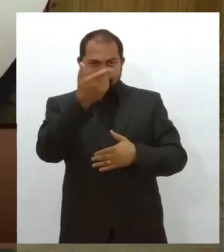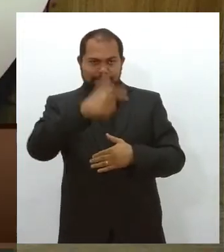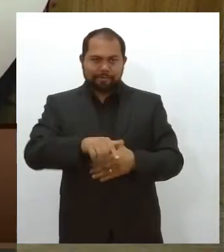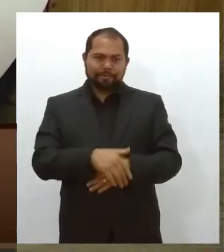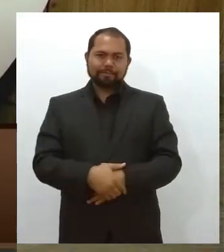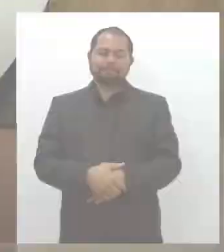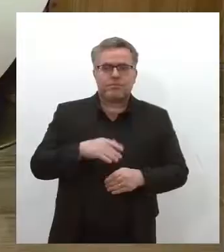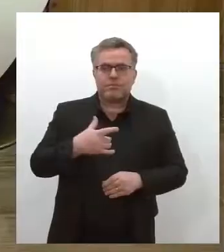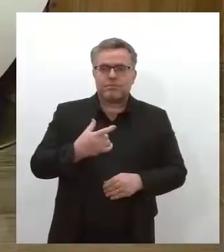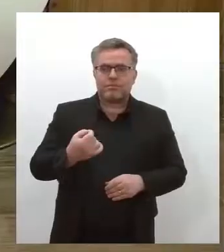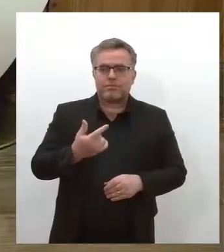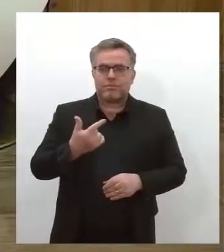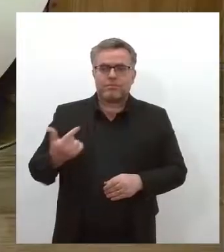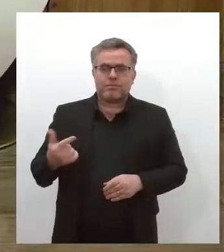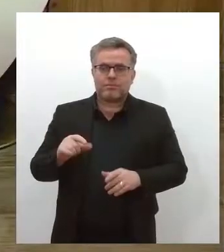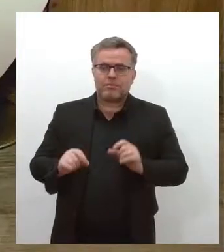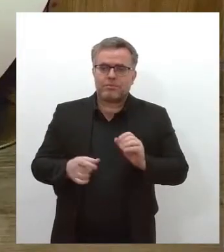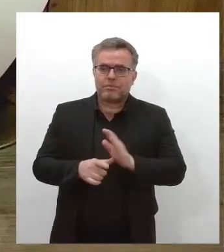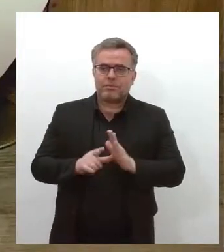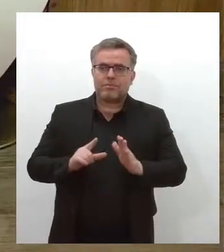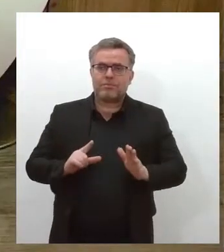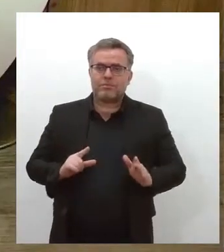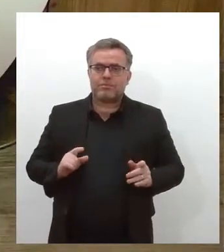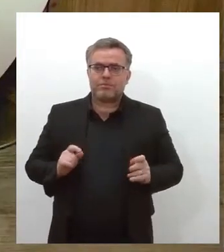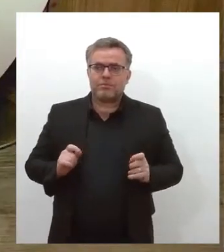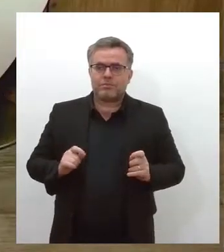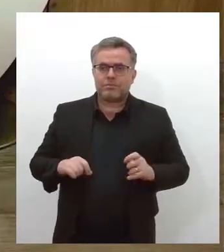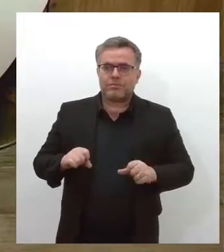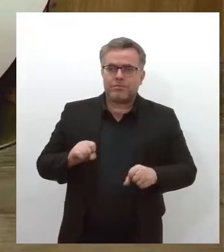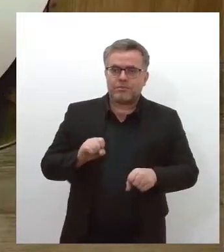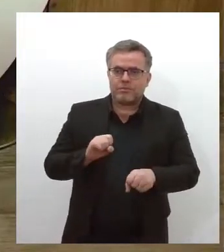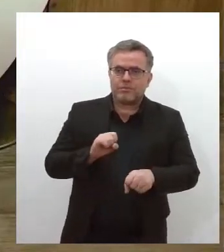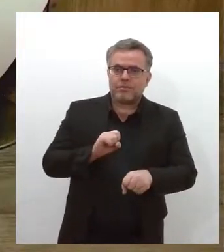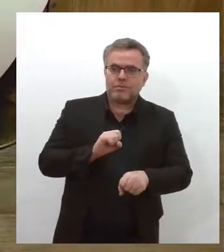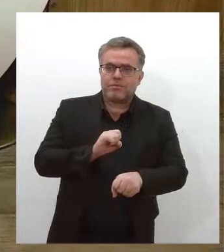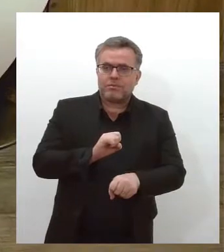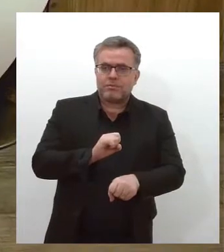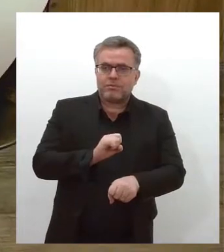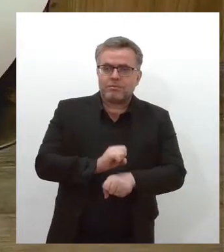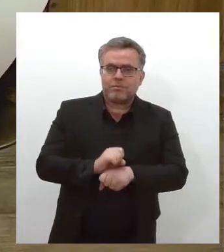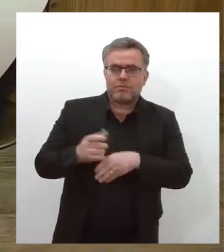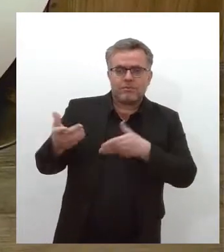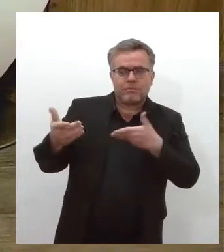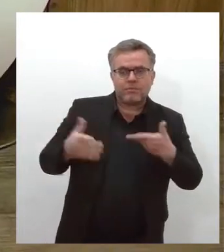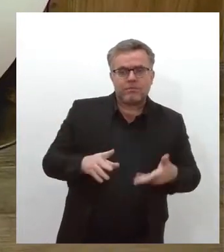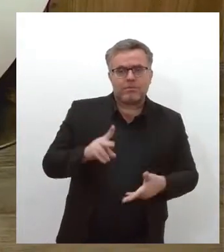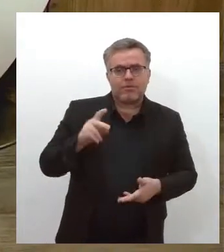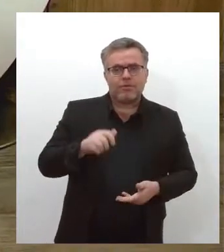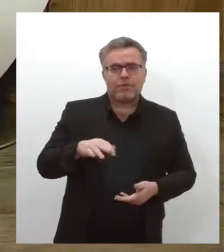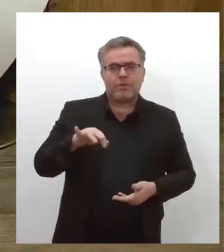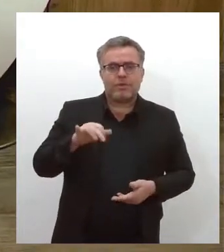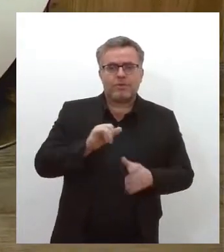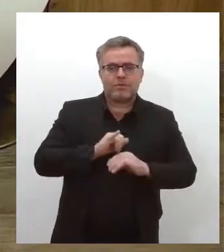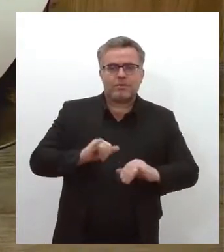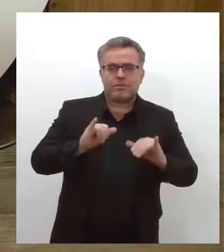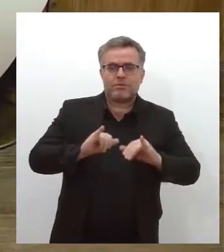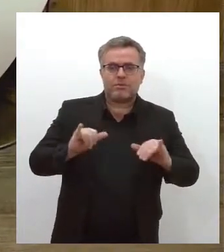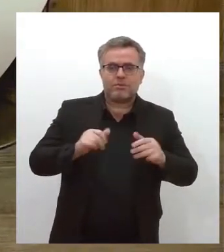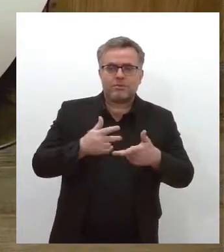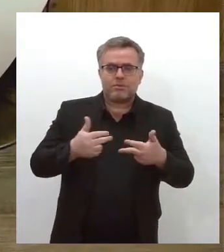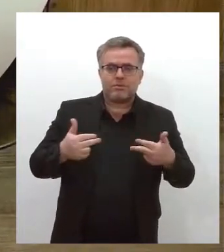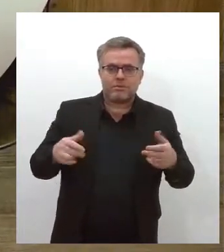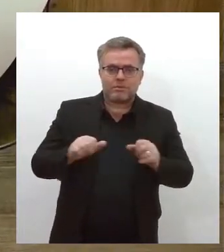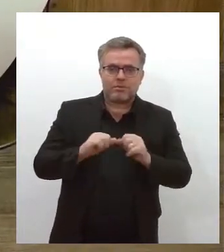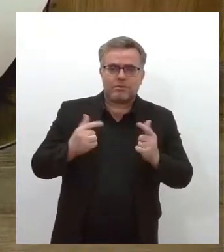Ok, obrigado a todos. Vamos dar uma pausinha rápida para receber a Valquíria Miron, que vem aí com as notícias do Legislativo Sergipano. Valquíria, seja